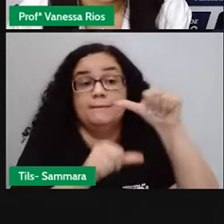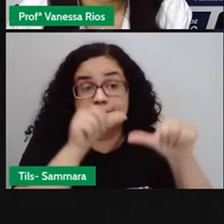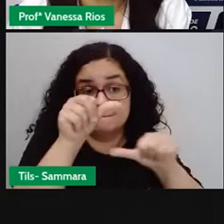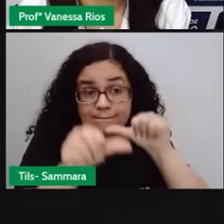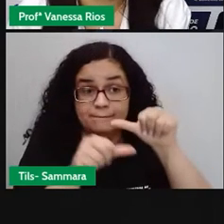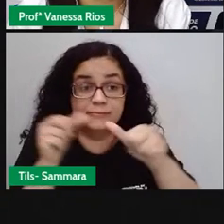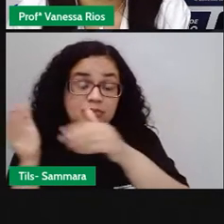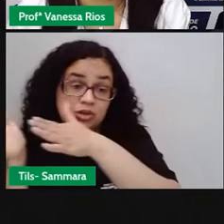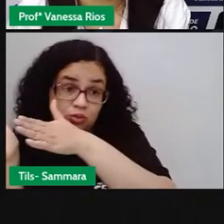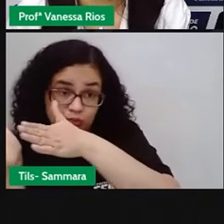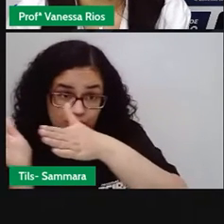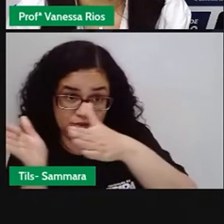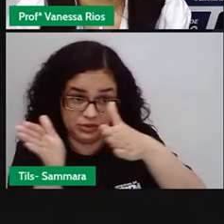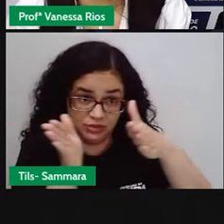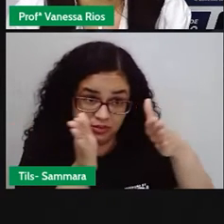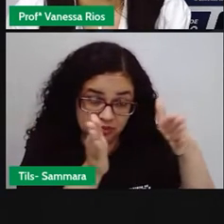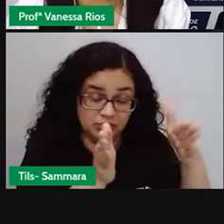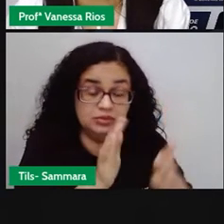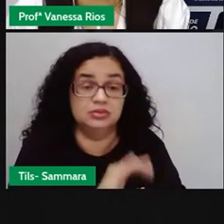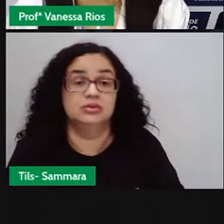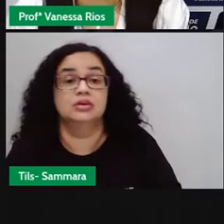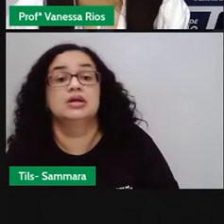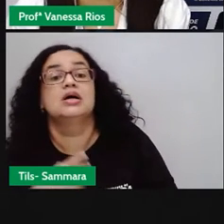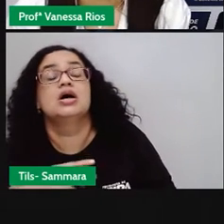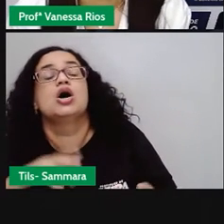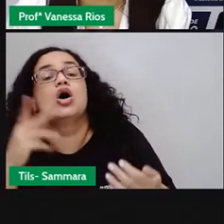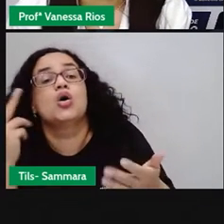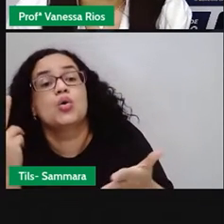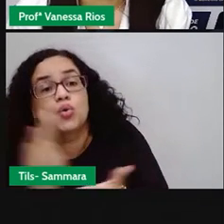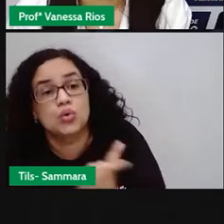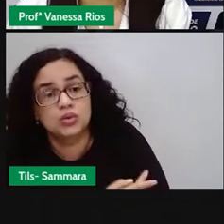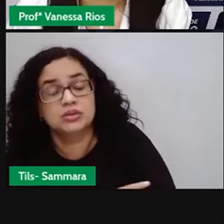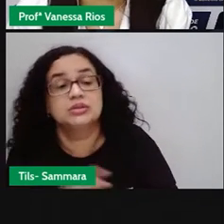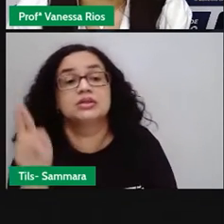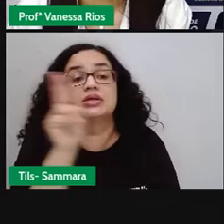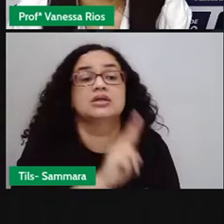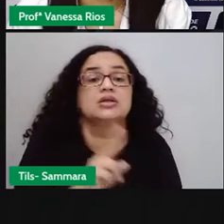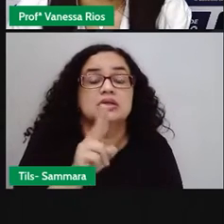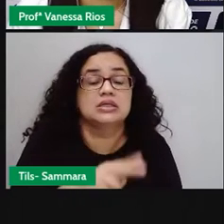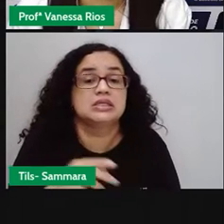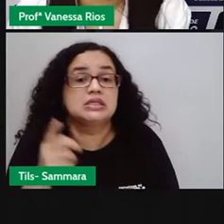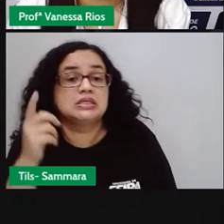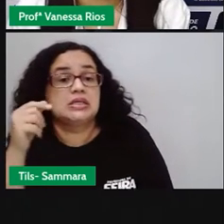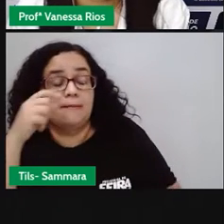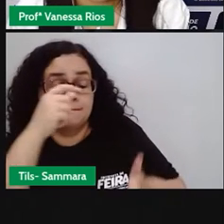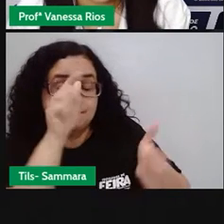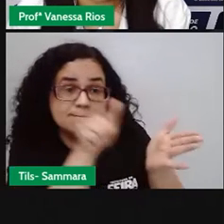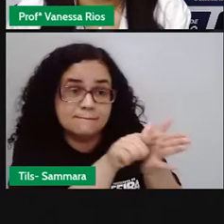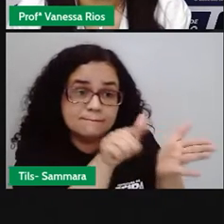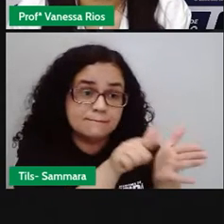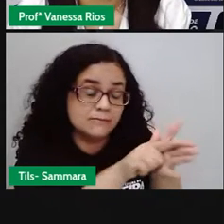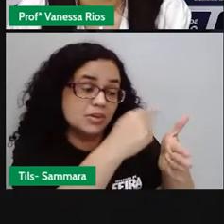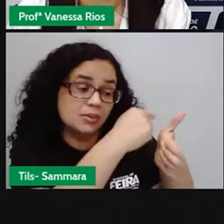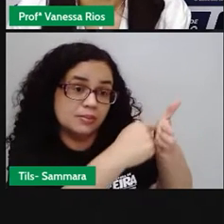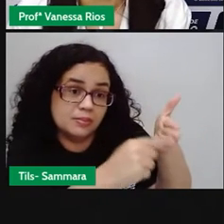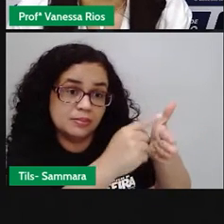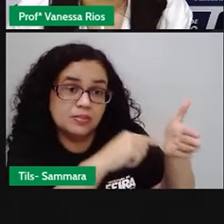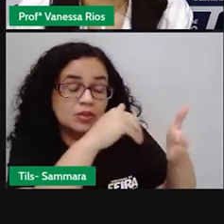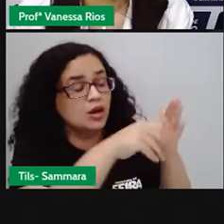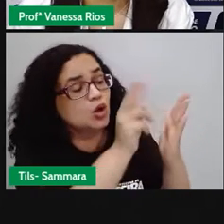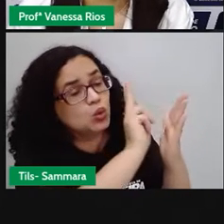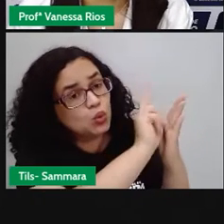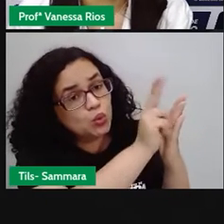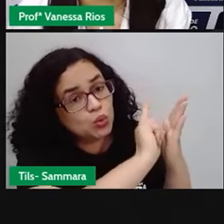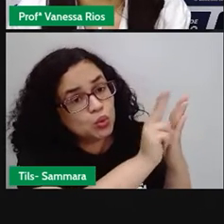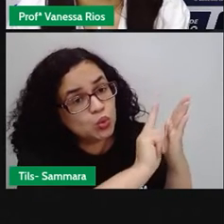no decorrer do tempo. E aí aconteciam usando cédulas, né? Usando papel, onde o nome do